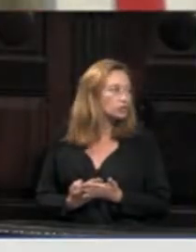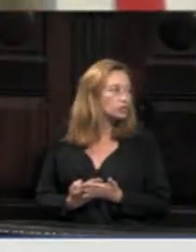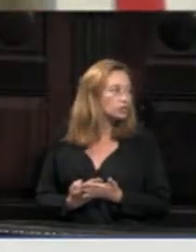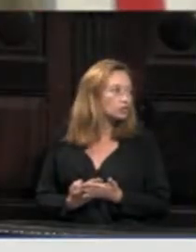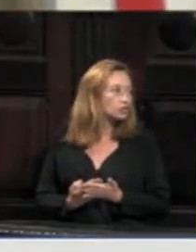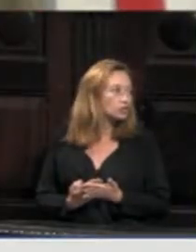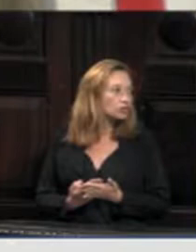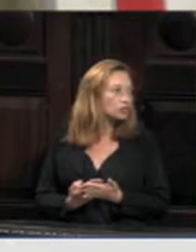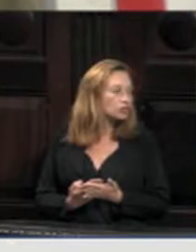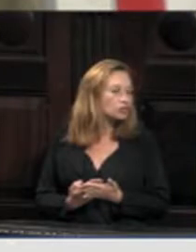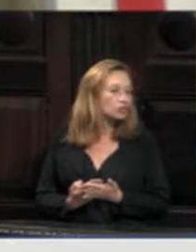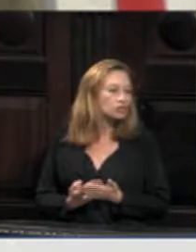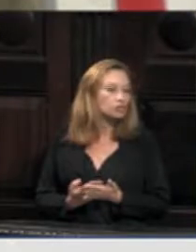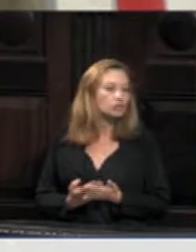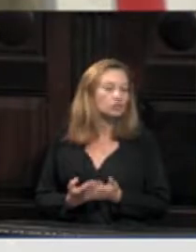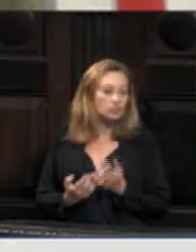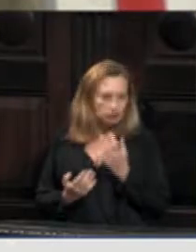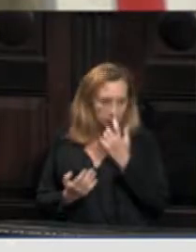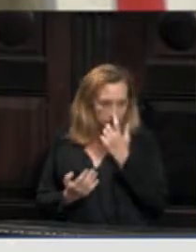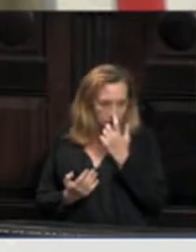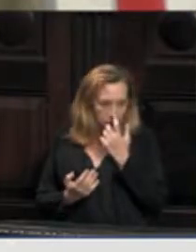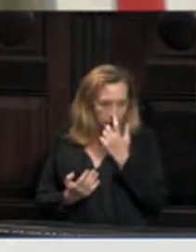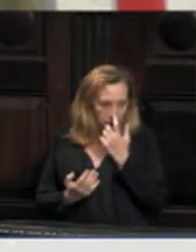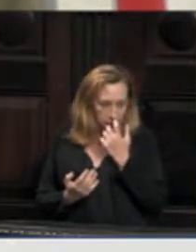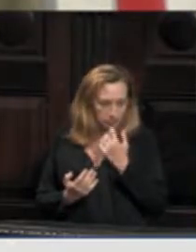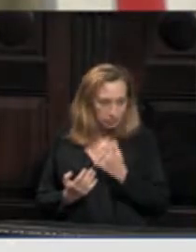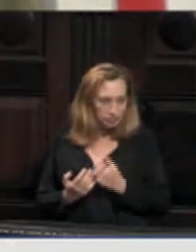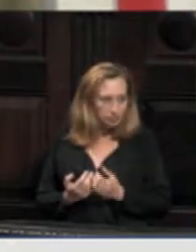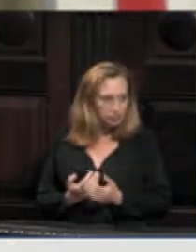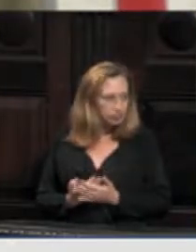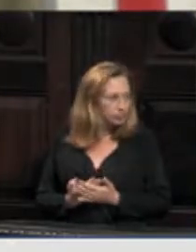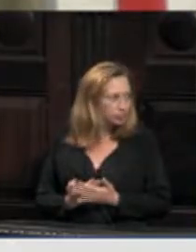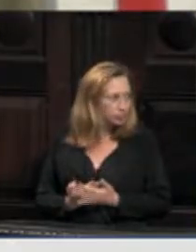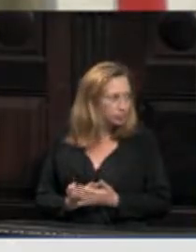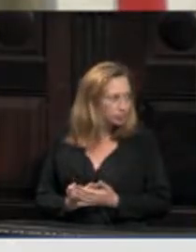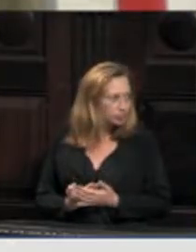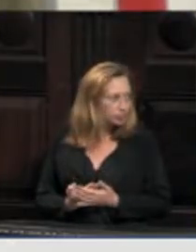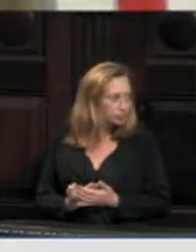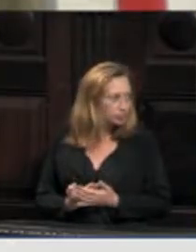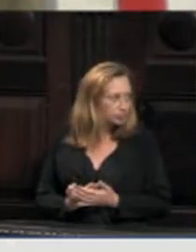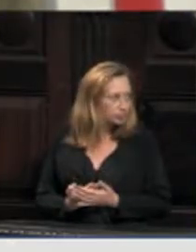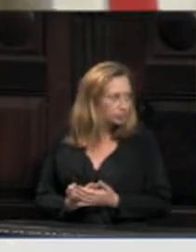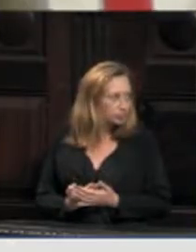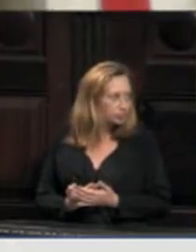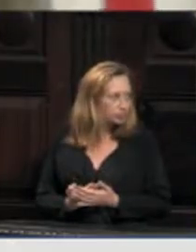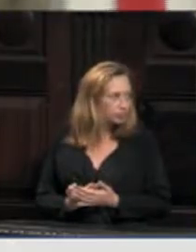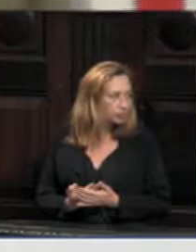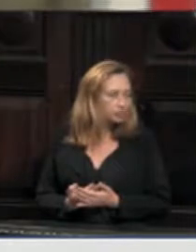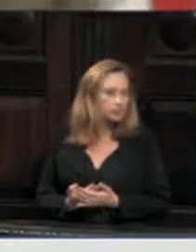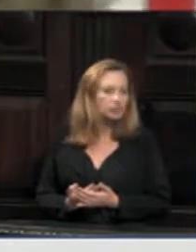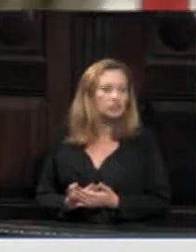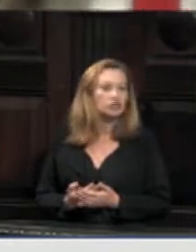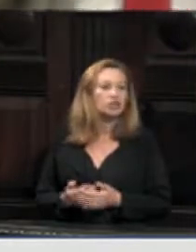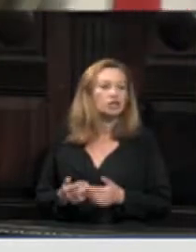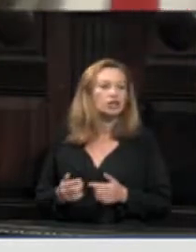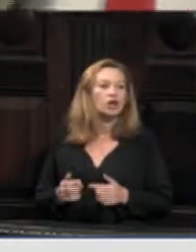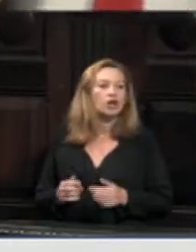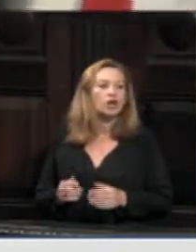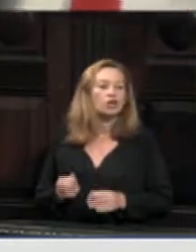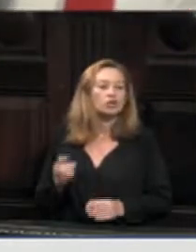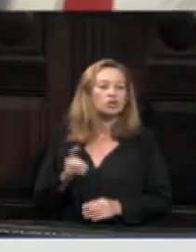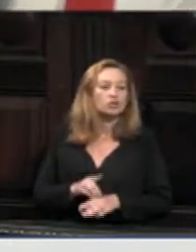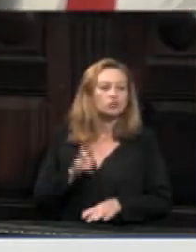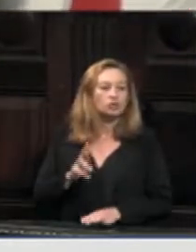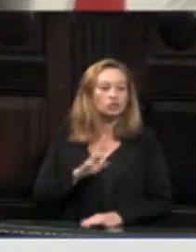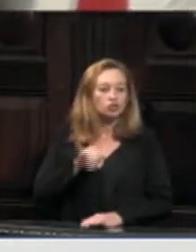sessão por 30 minutos. Os senhores que aprovam, como estão aprovados, deputado Gustavo Tutuca. Abstenção do deputado Dr. Giulianelli. Anuncio em regime de prioridade